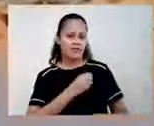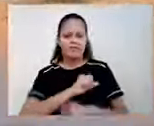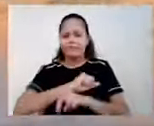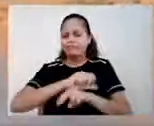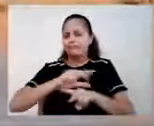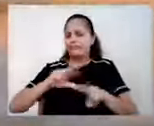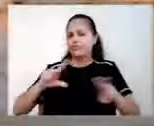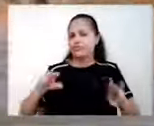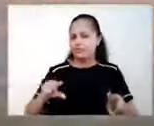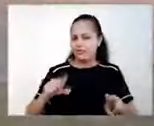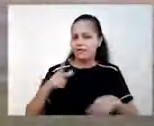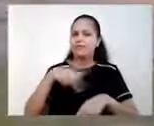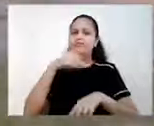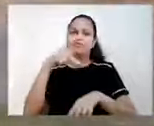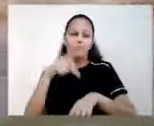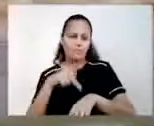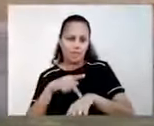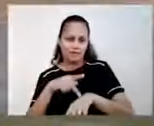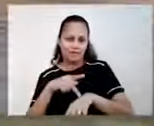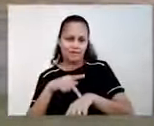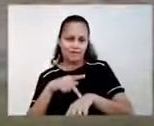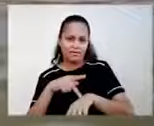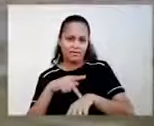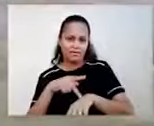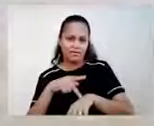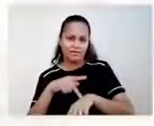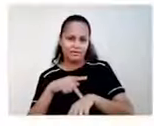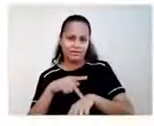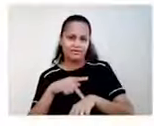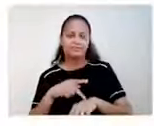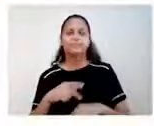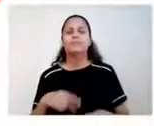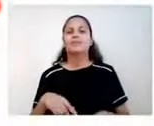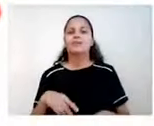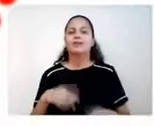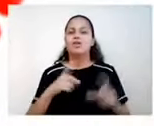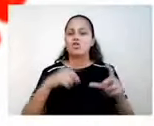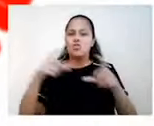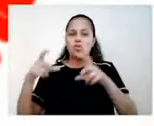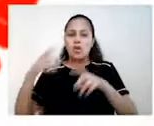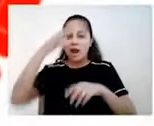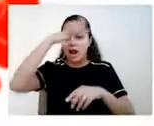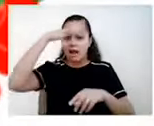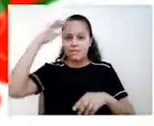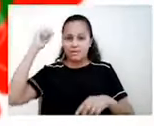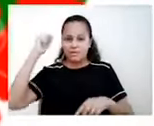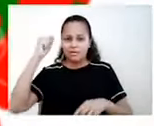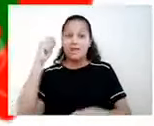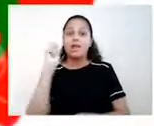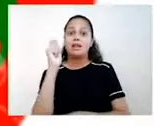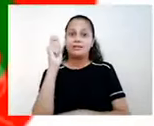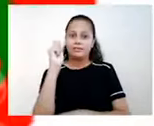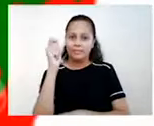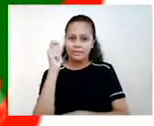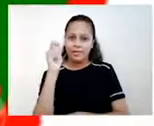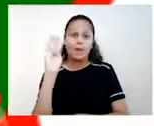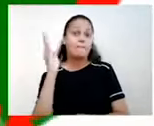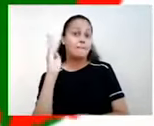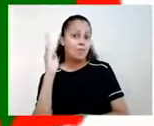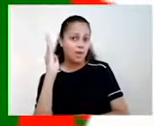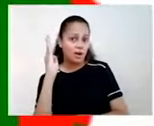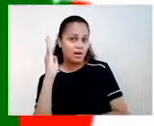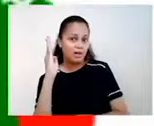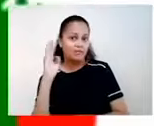Vive em diversos países, desde o México até a América do Sul, principalmente na região amazônica. Também na Argentina,